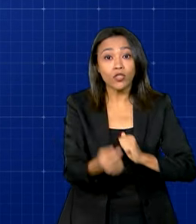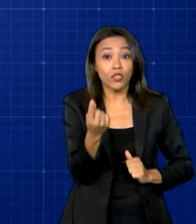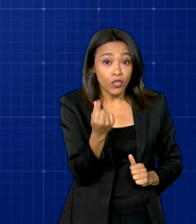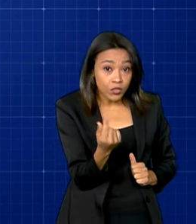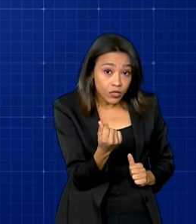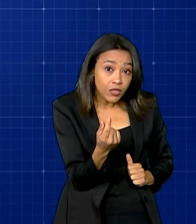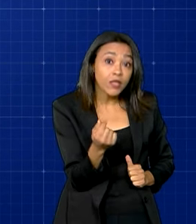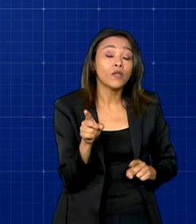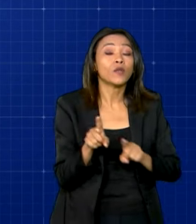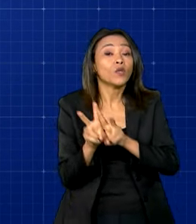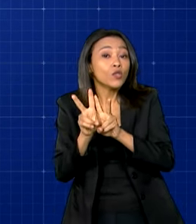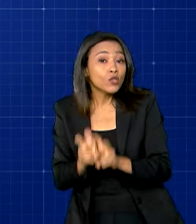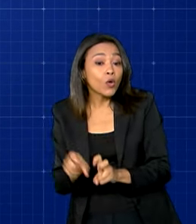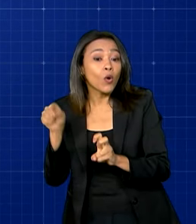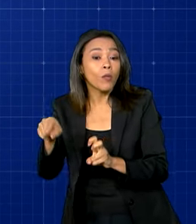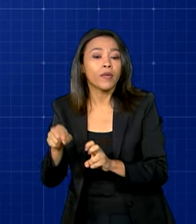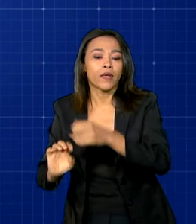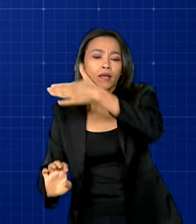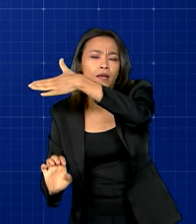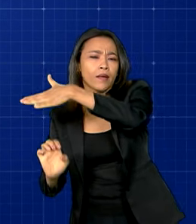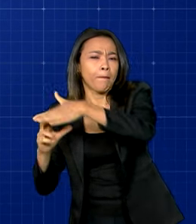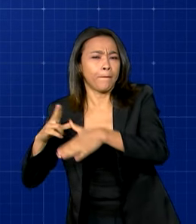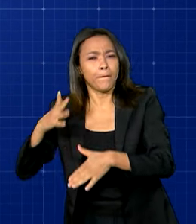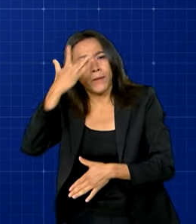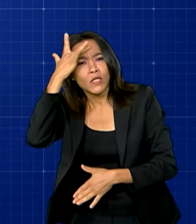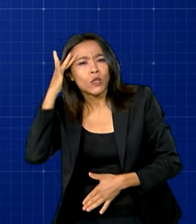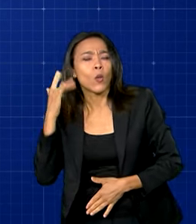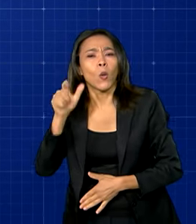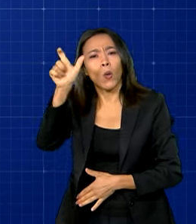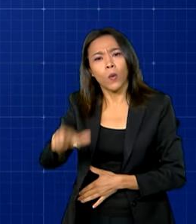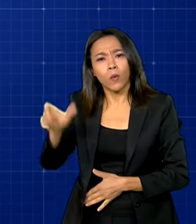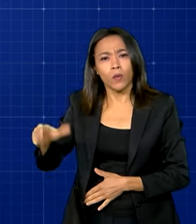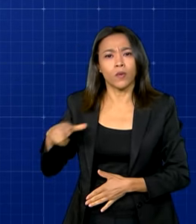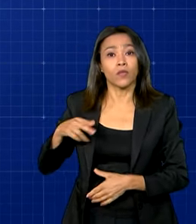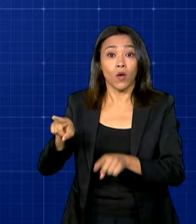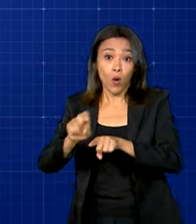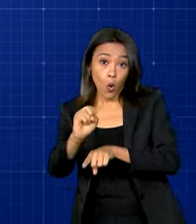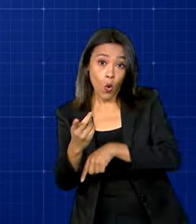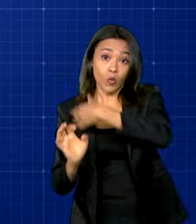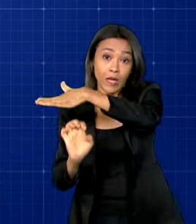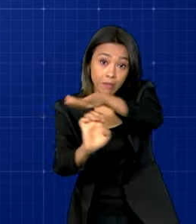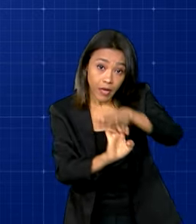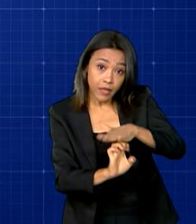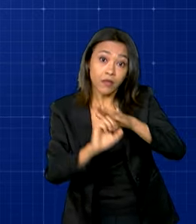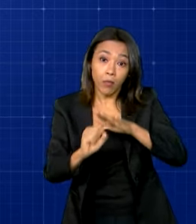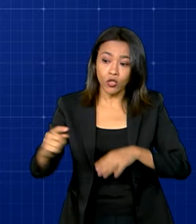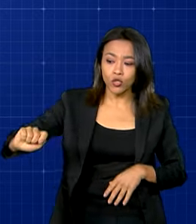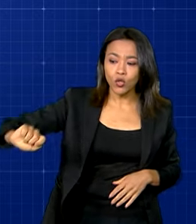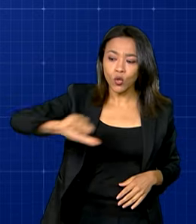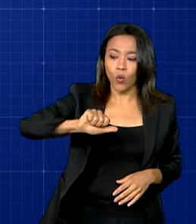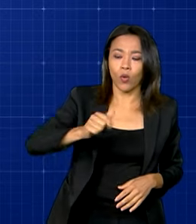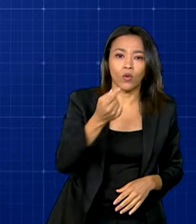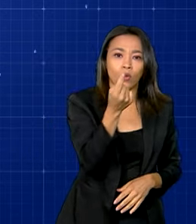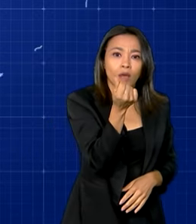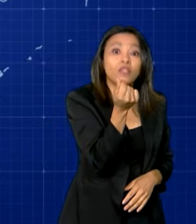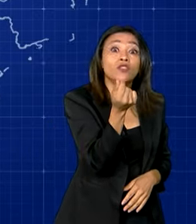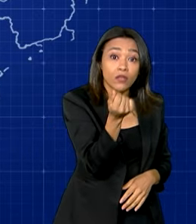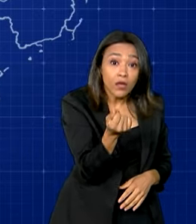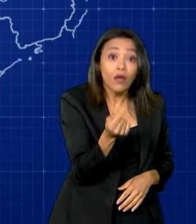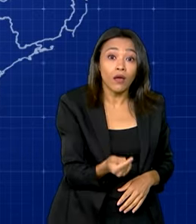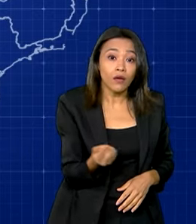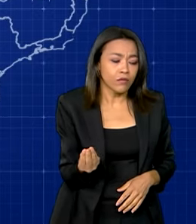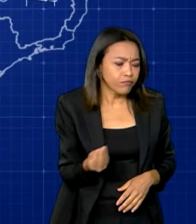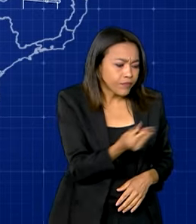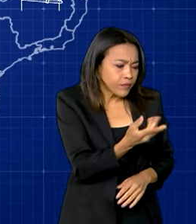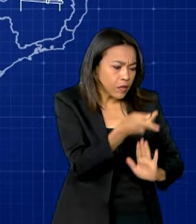de renúncia fiscal de pessoas físicas ou jurídicas sejam aplicados na forma de doações ou patrocínios em